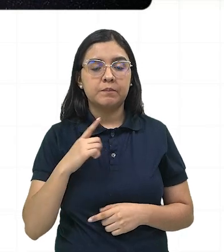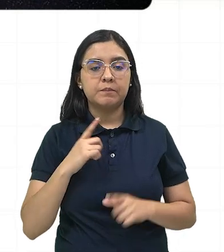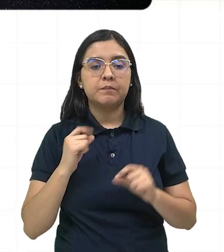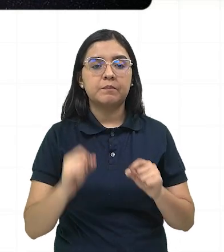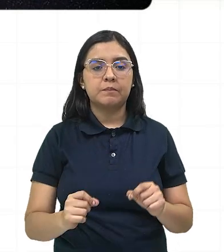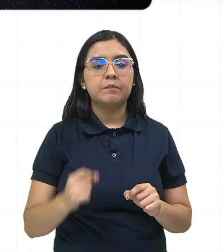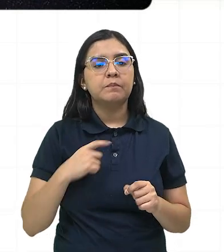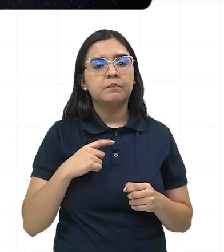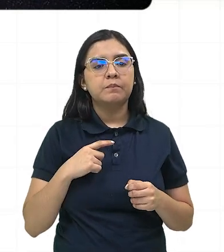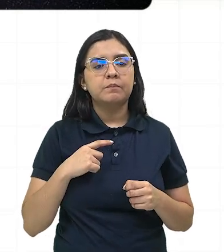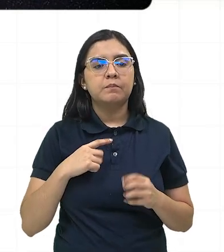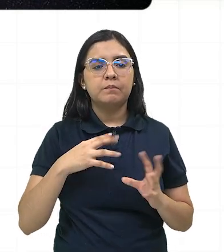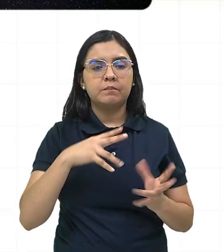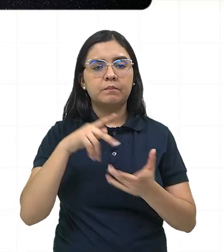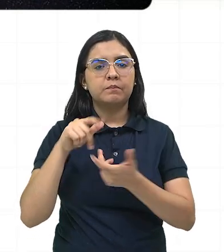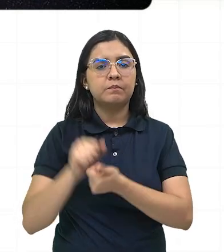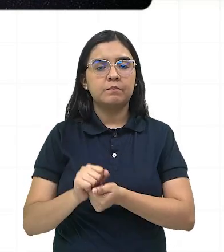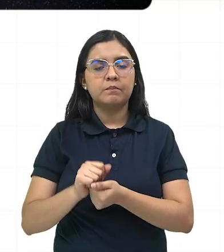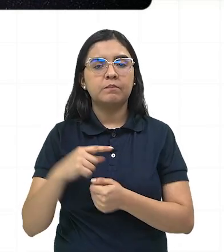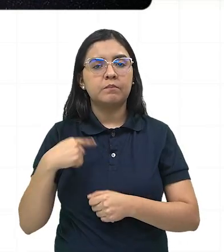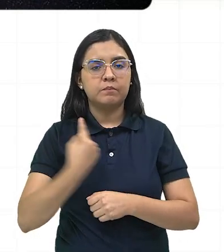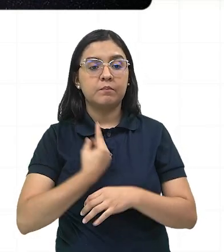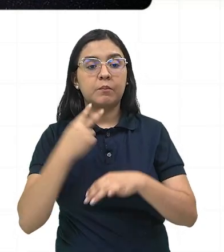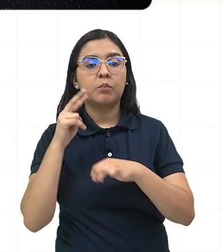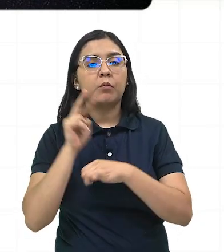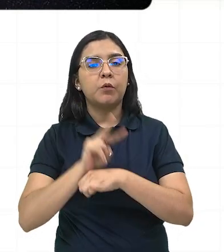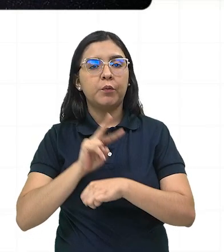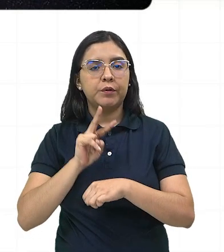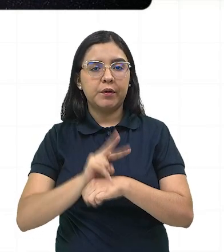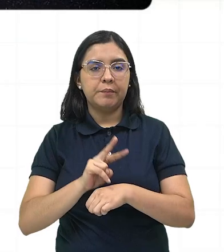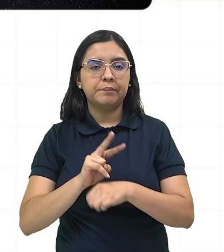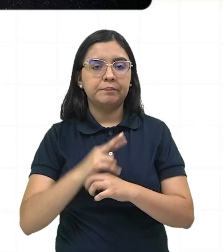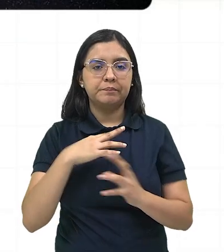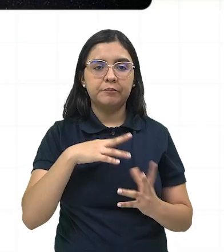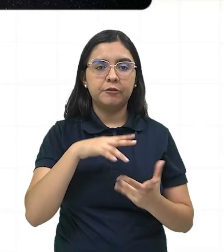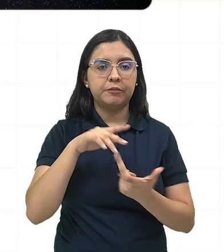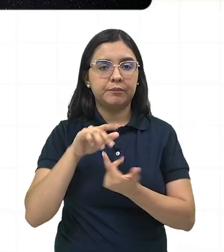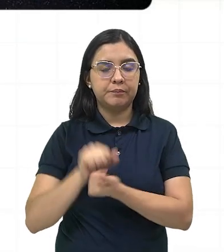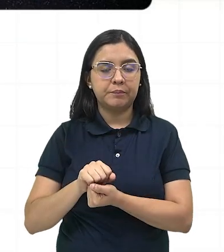mundo para cuidar desse mundo.